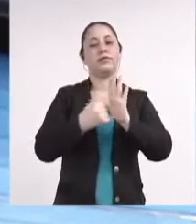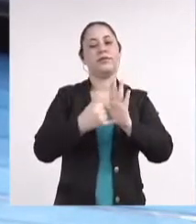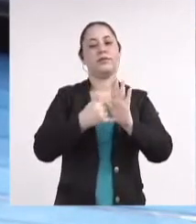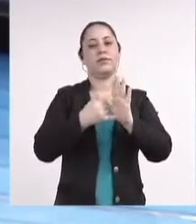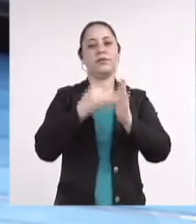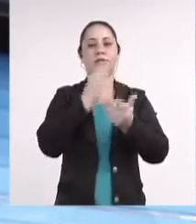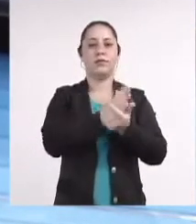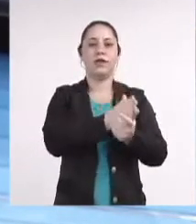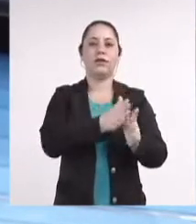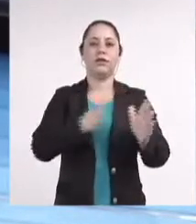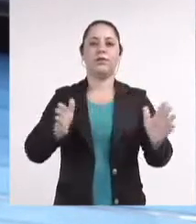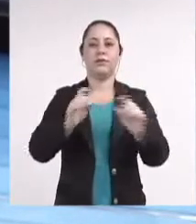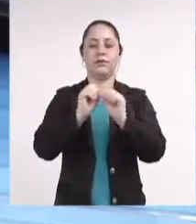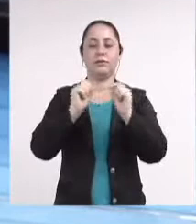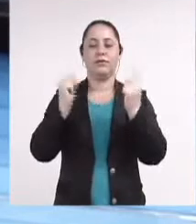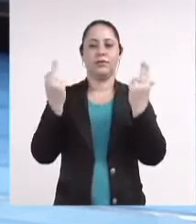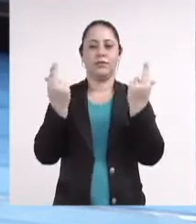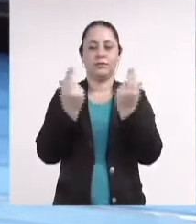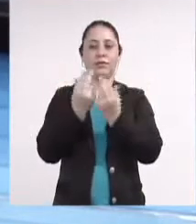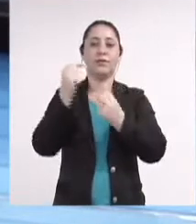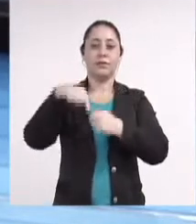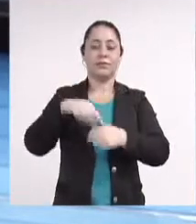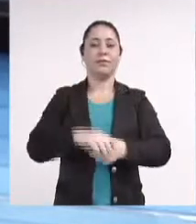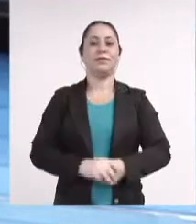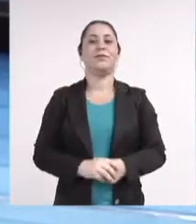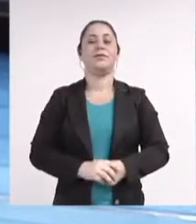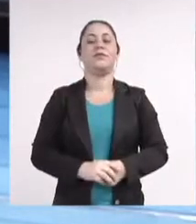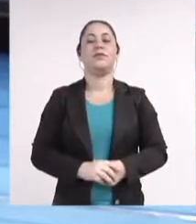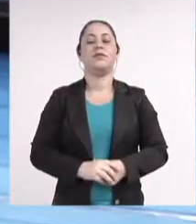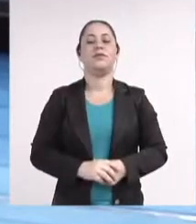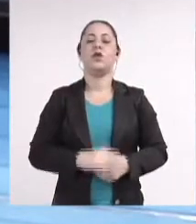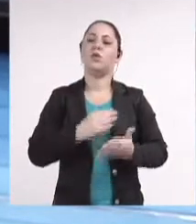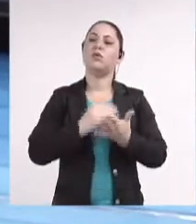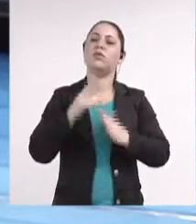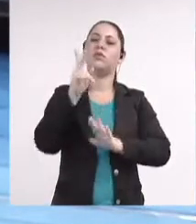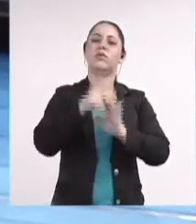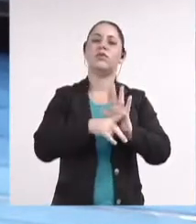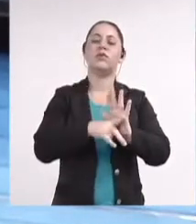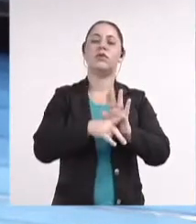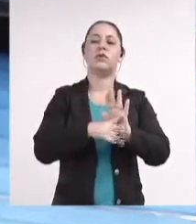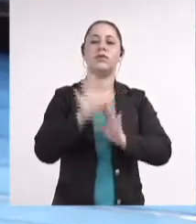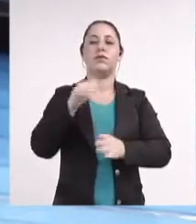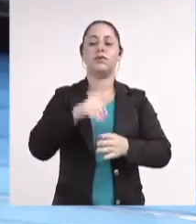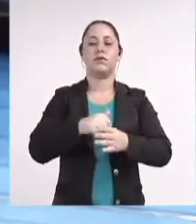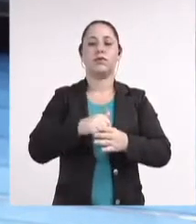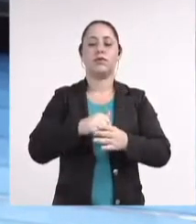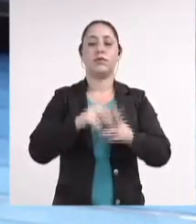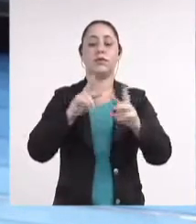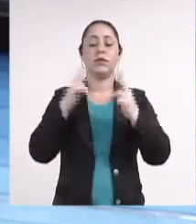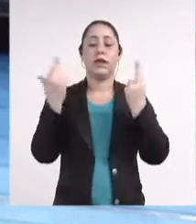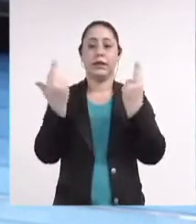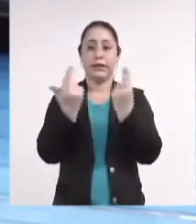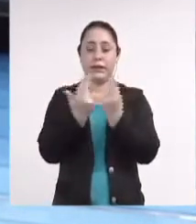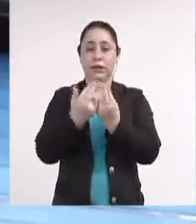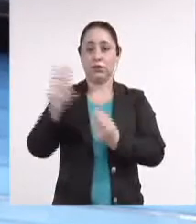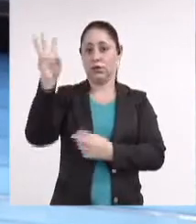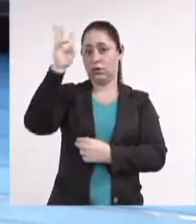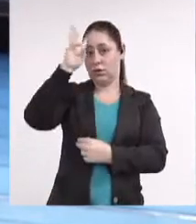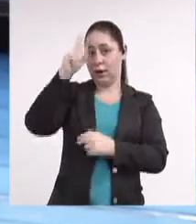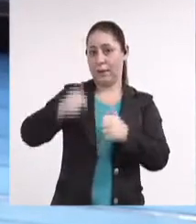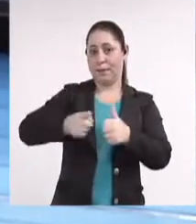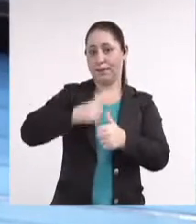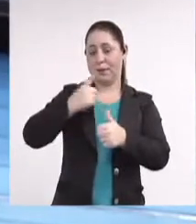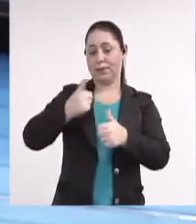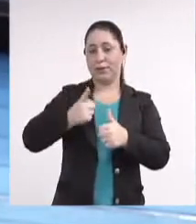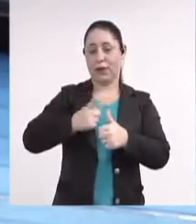Assembleia Legislativa de Mato Grosso do Sul. Nós começamos com os projetos que foram votados na sessão de terça-feira, a primeira sessão